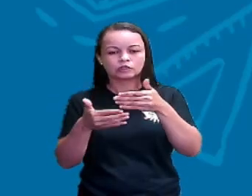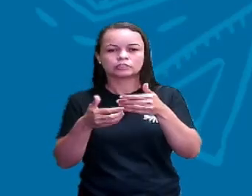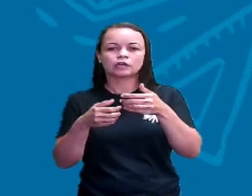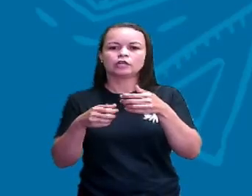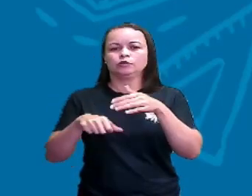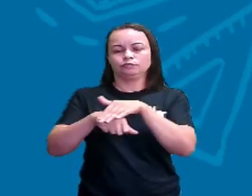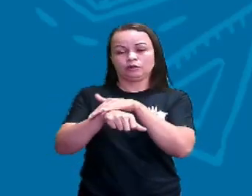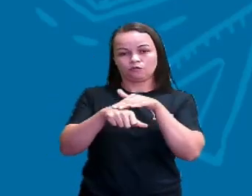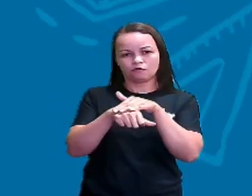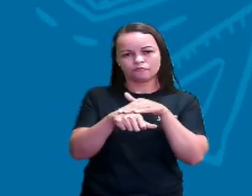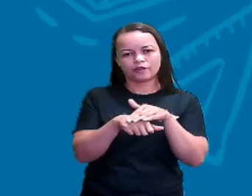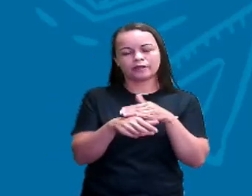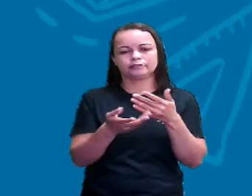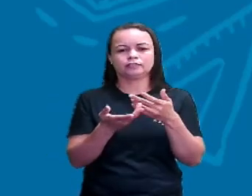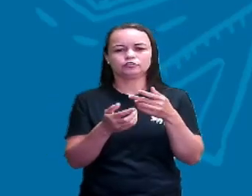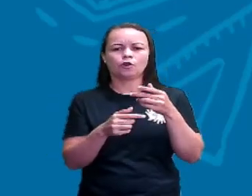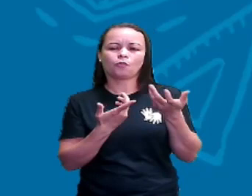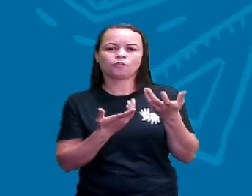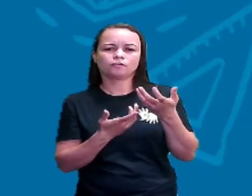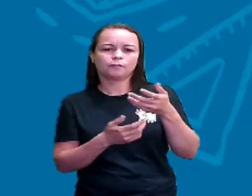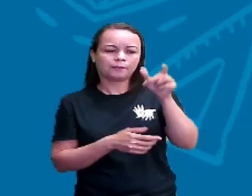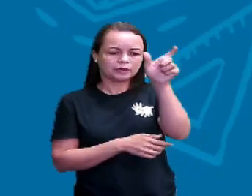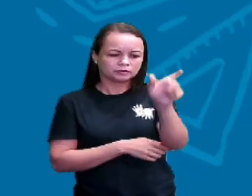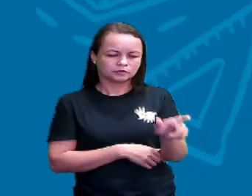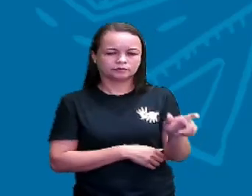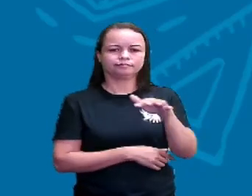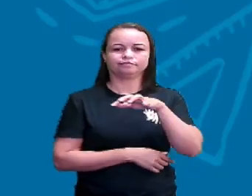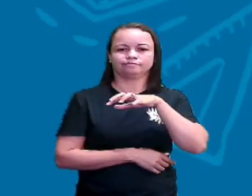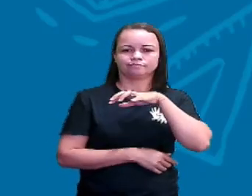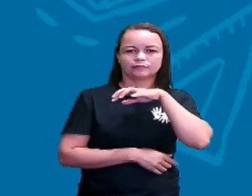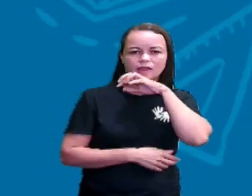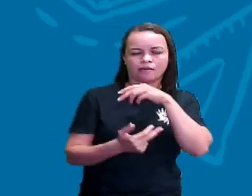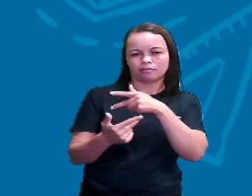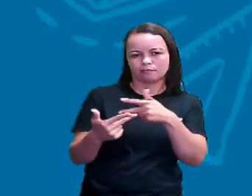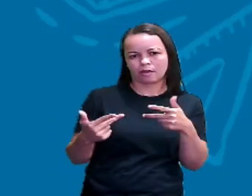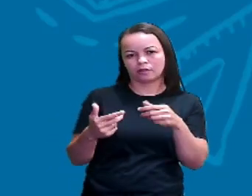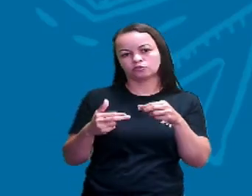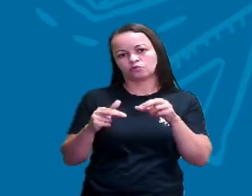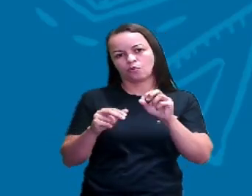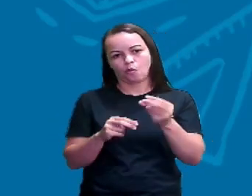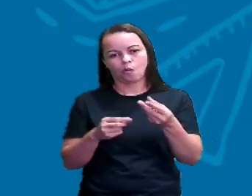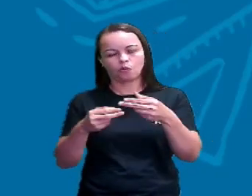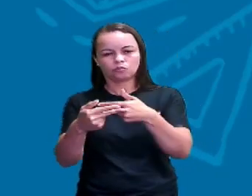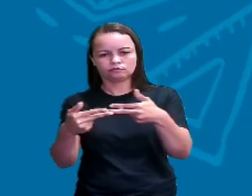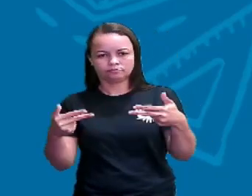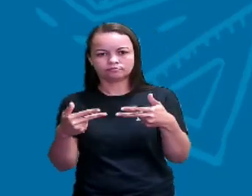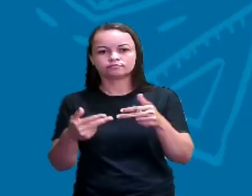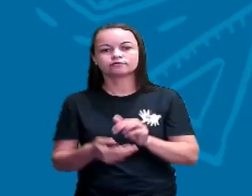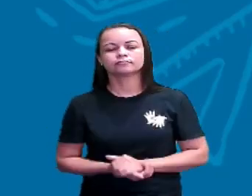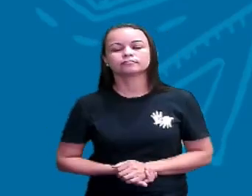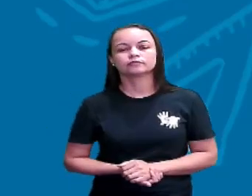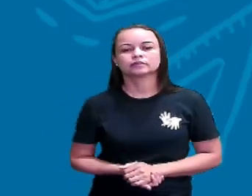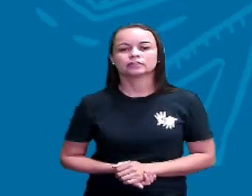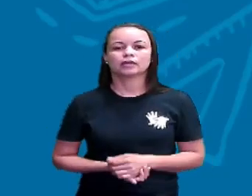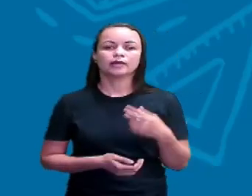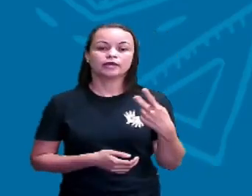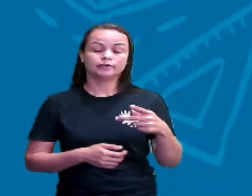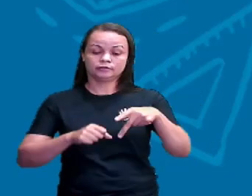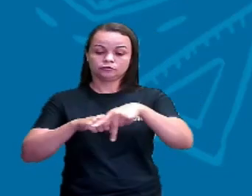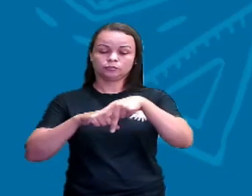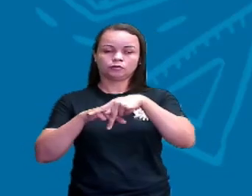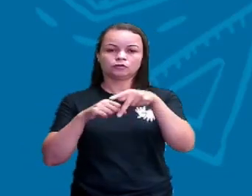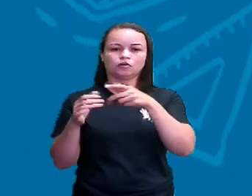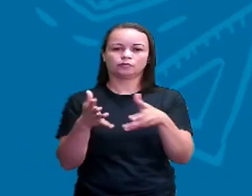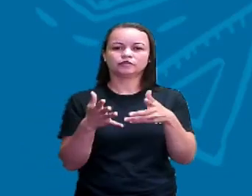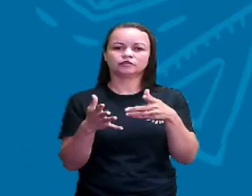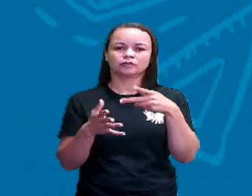sejam pessoas, animais ou coisas. E esses pronomes permitem que a gente se refira